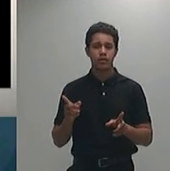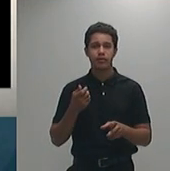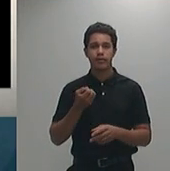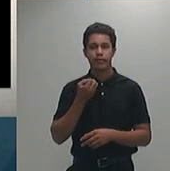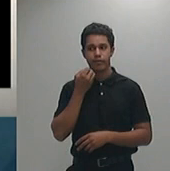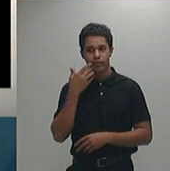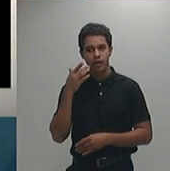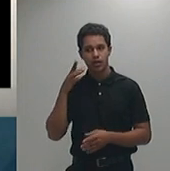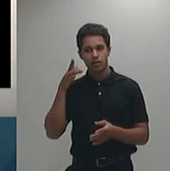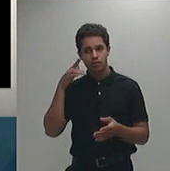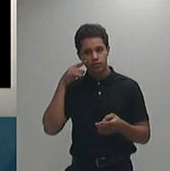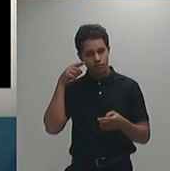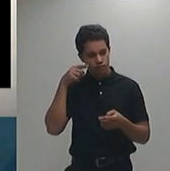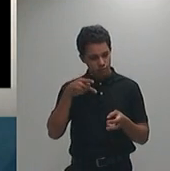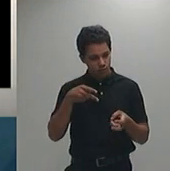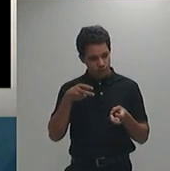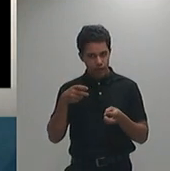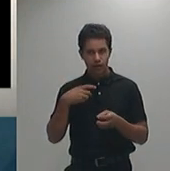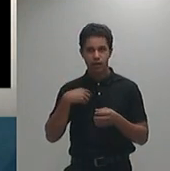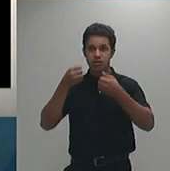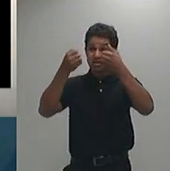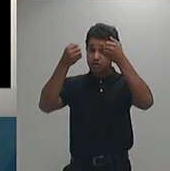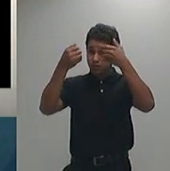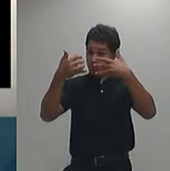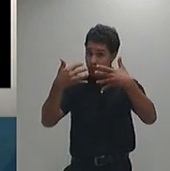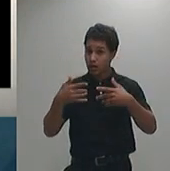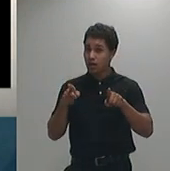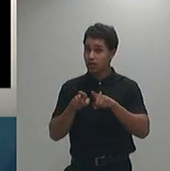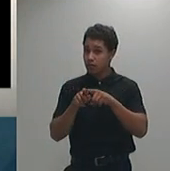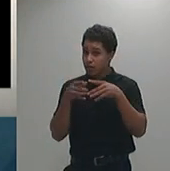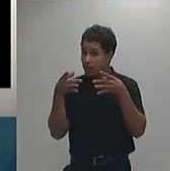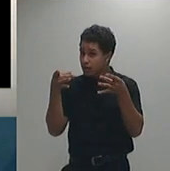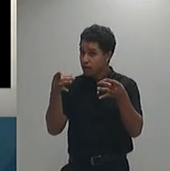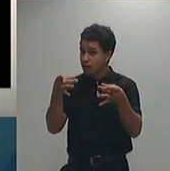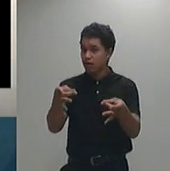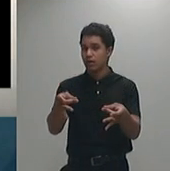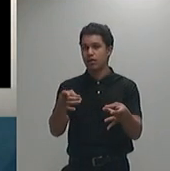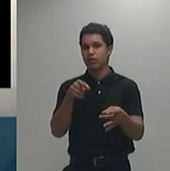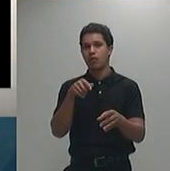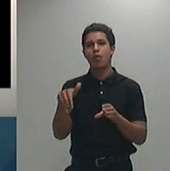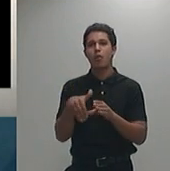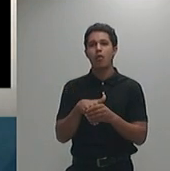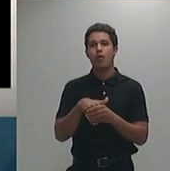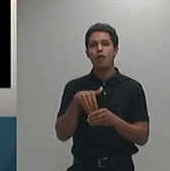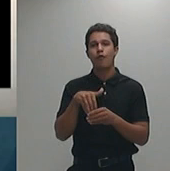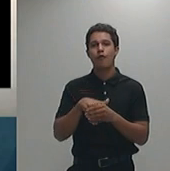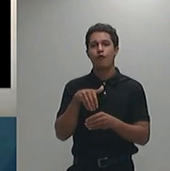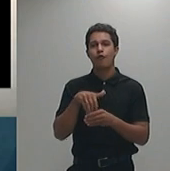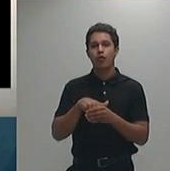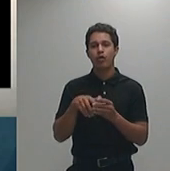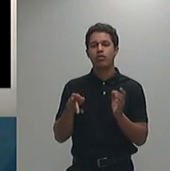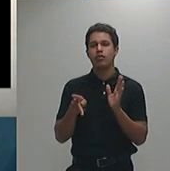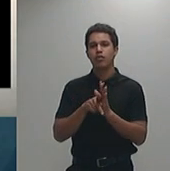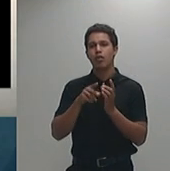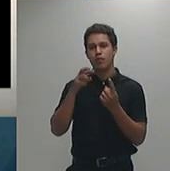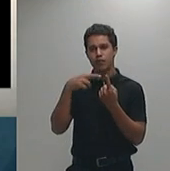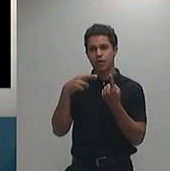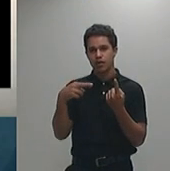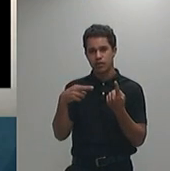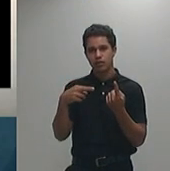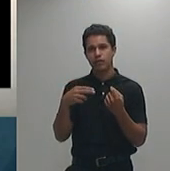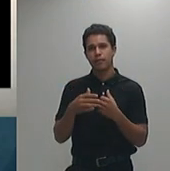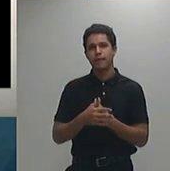identificada no fundamentado e detalhado percuciente voto do ministro relator